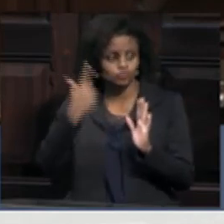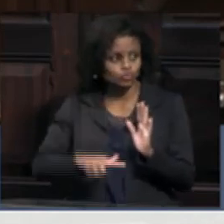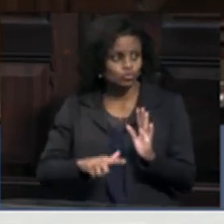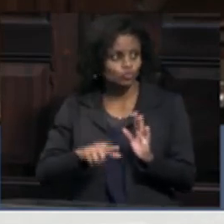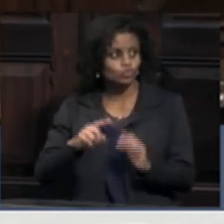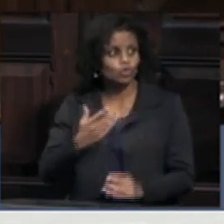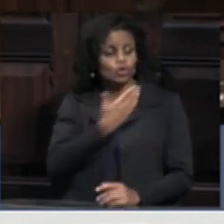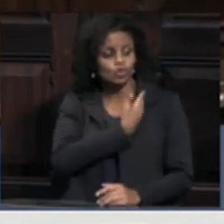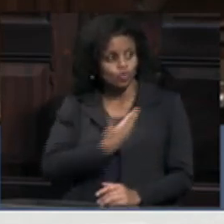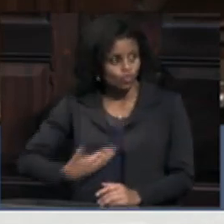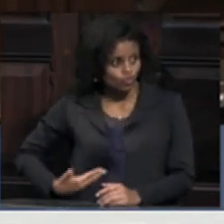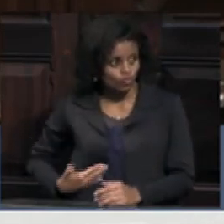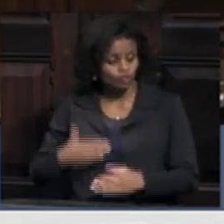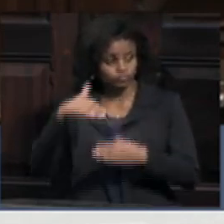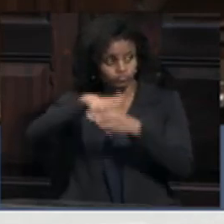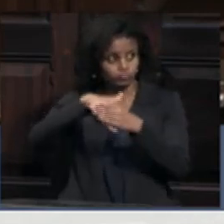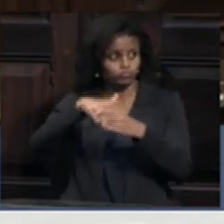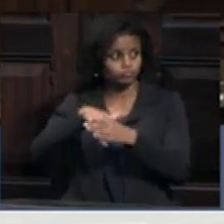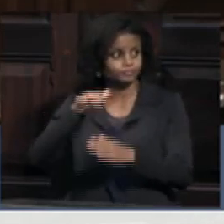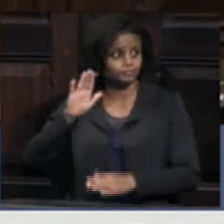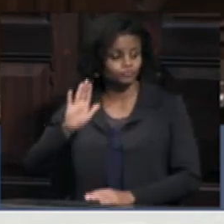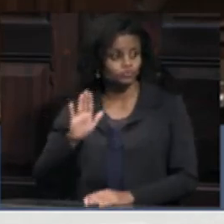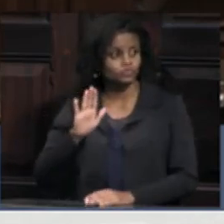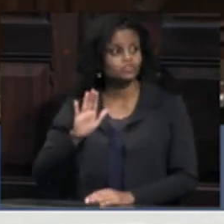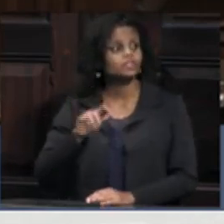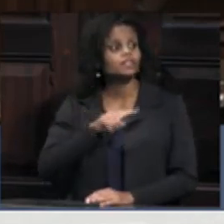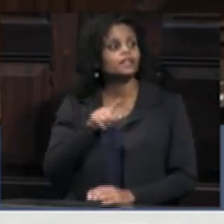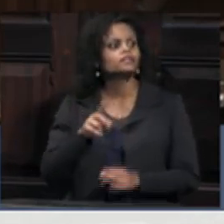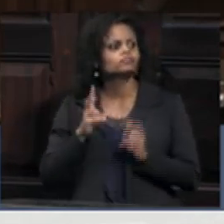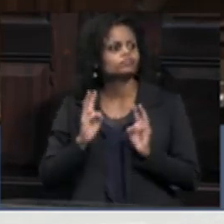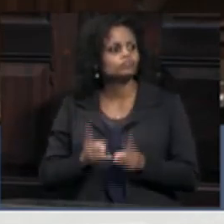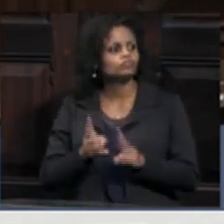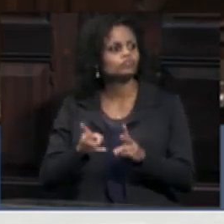governo eleito insiste